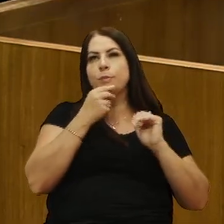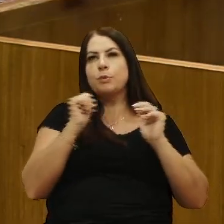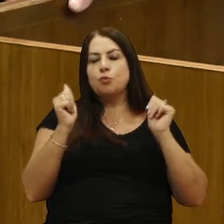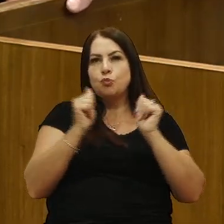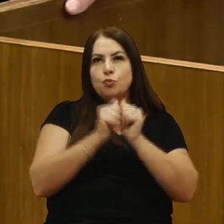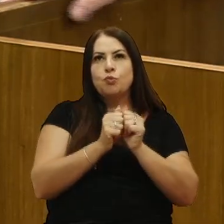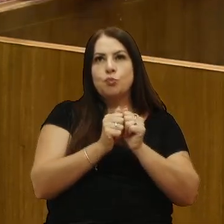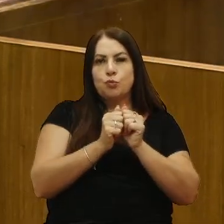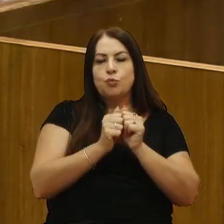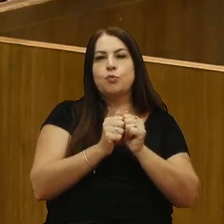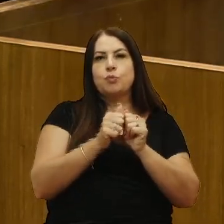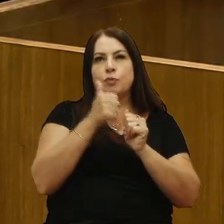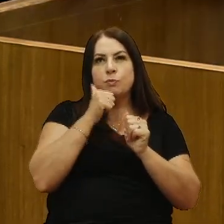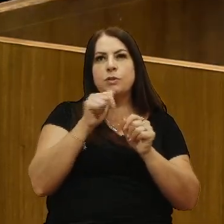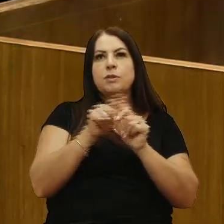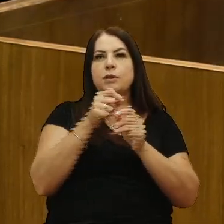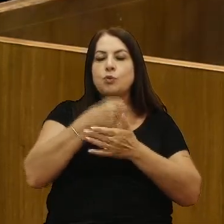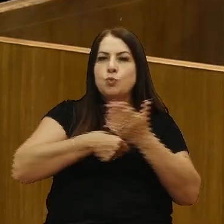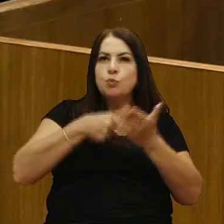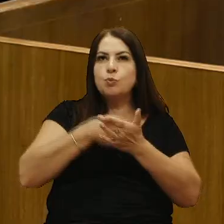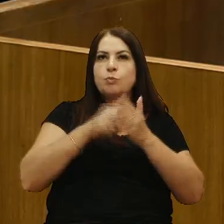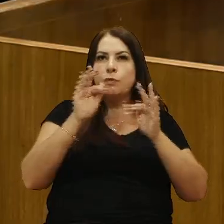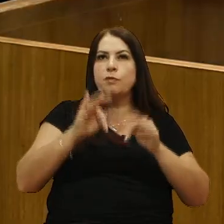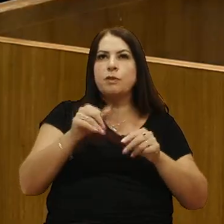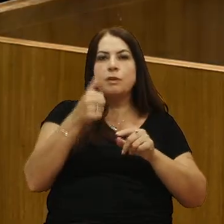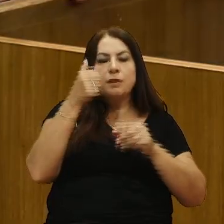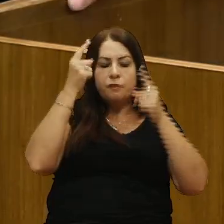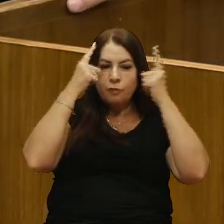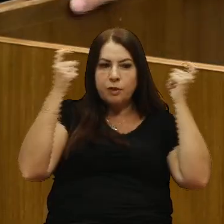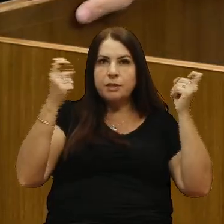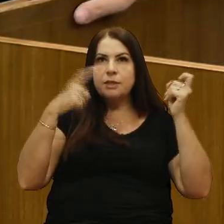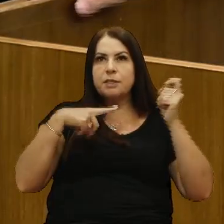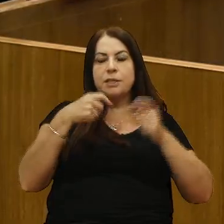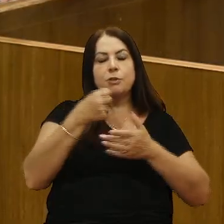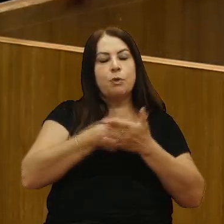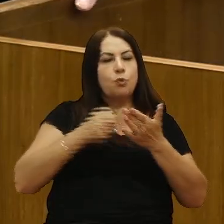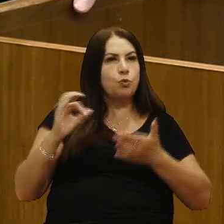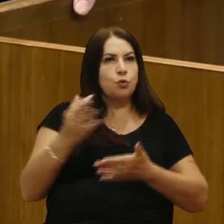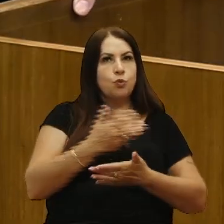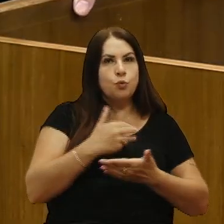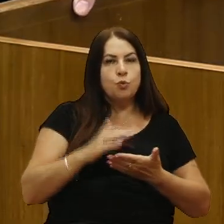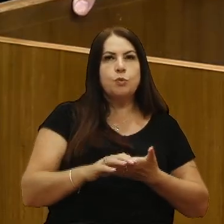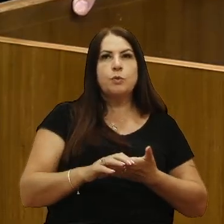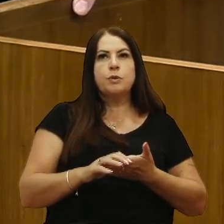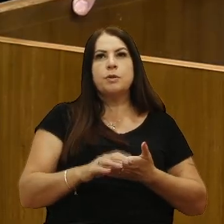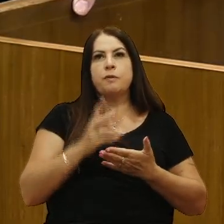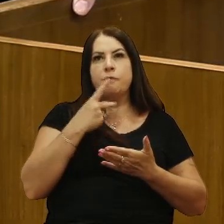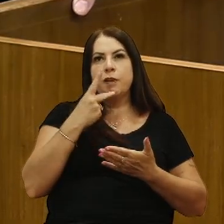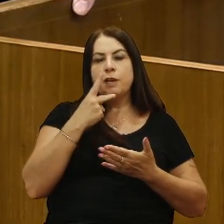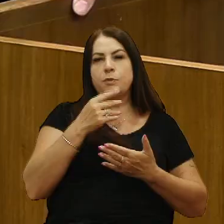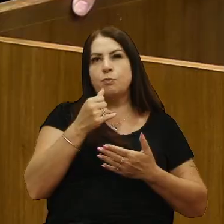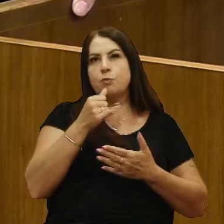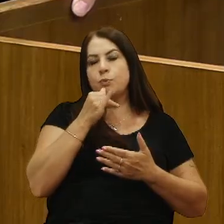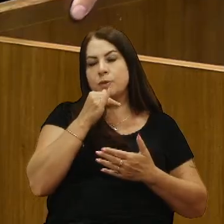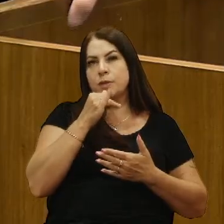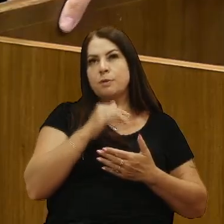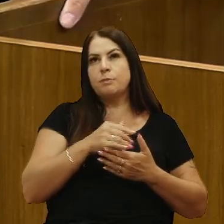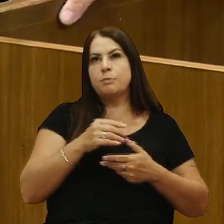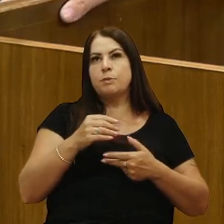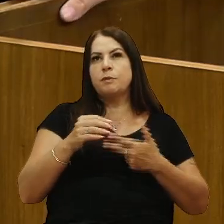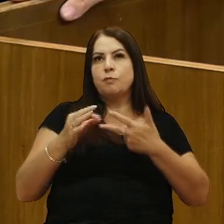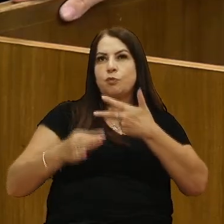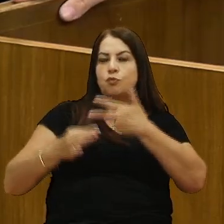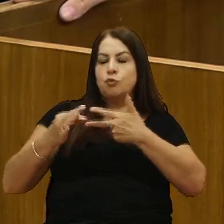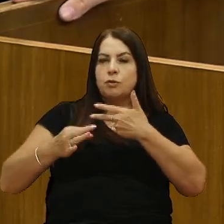junto com a gente nessa luta pelo fim da violência, que deve ser, sim, uma luta de todos nós. E comentei que era um exemplo porque foi o judiciário,